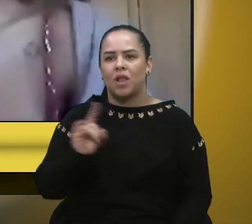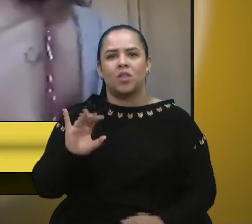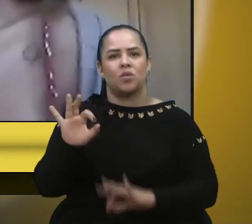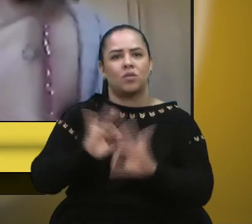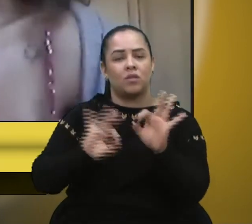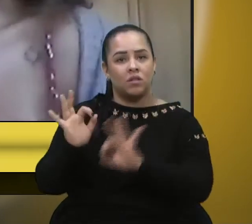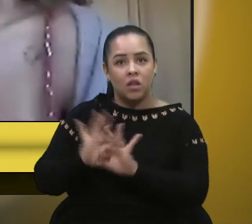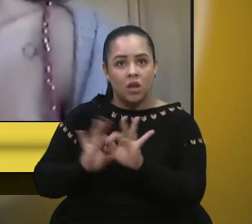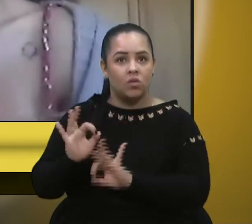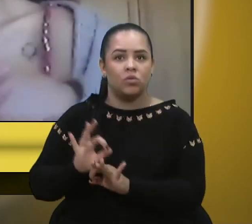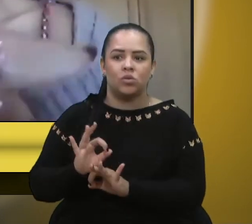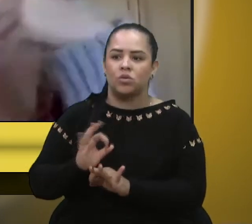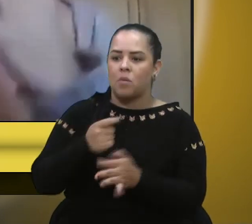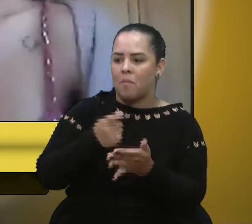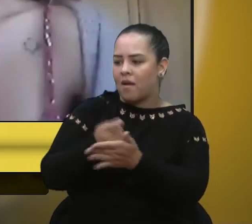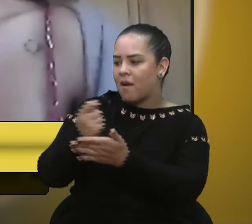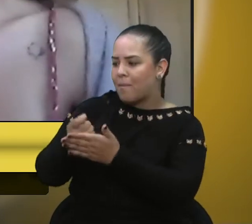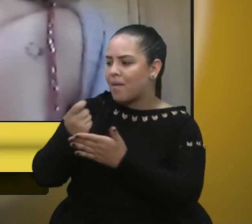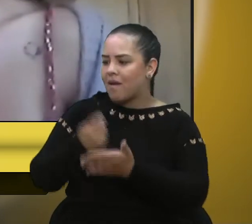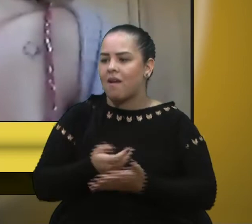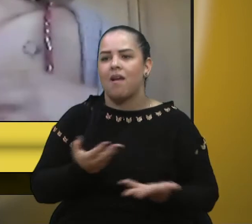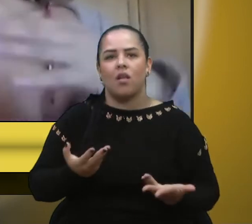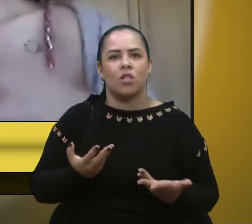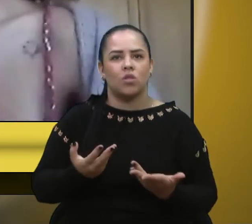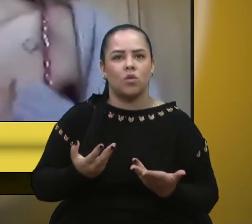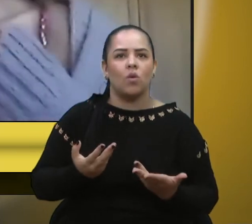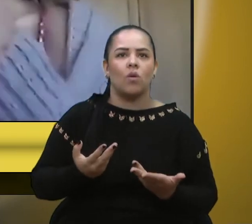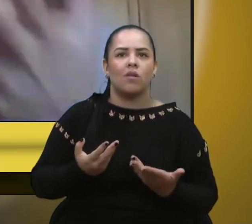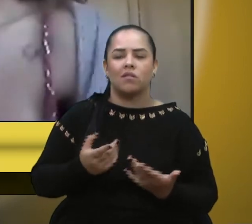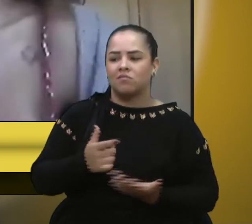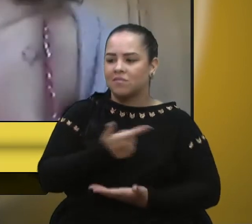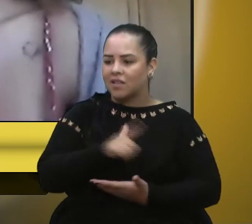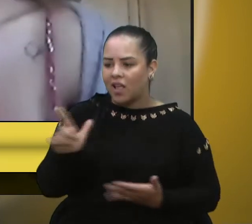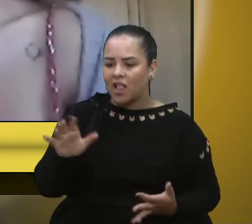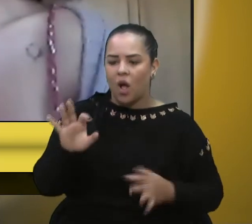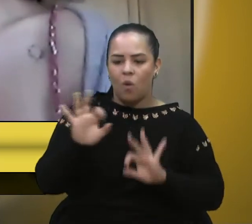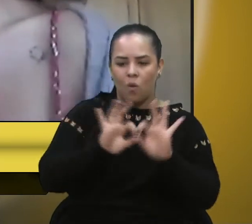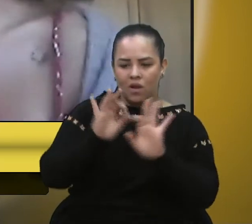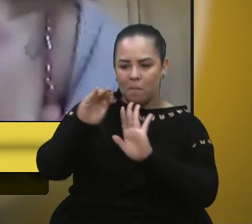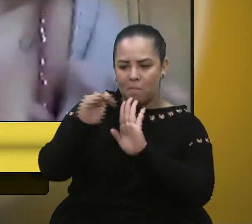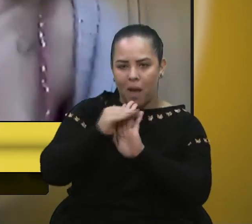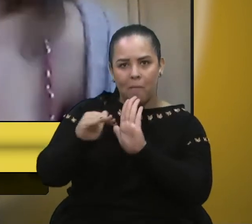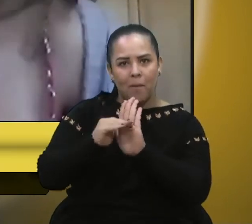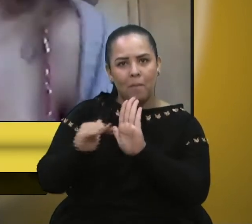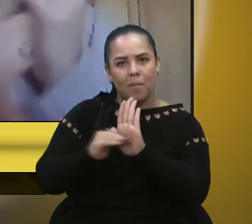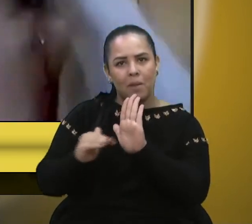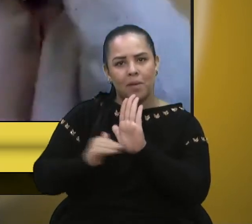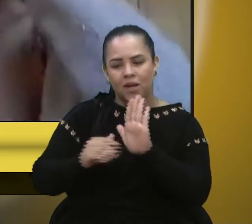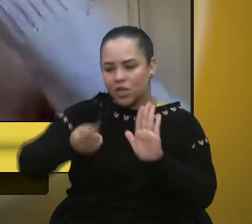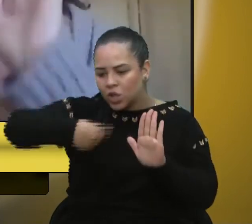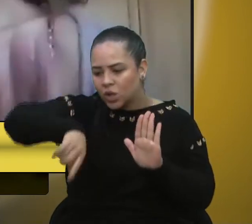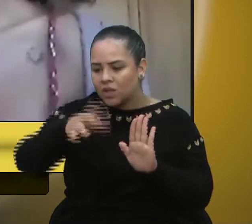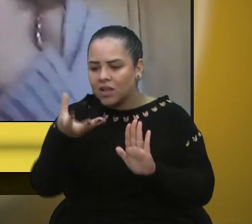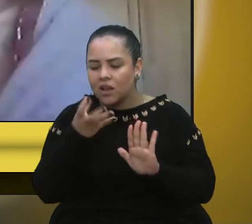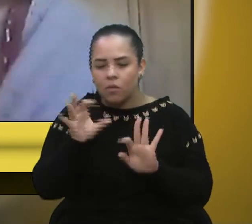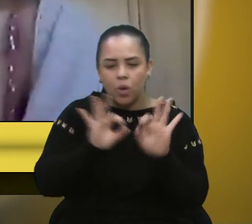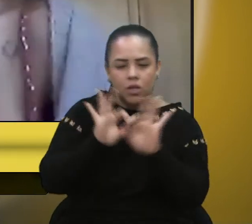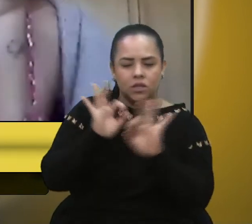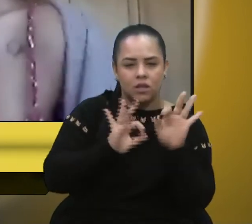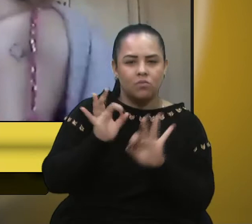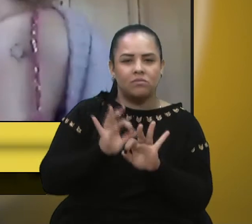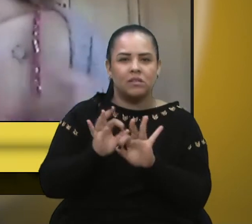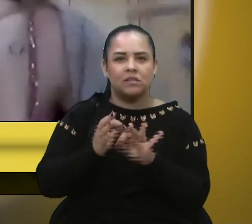de gastos públicos, não vai estar na programação do que nós queríamos por um planejamento ideal dos